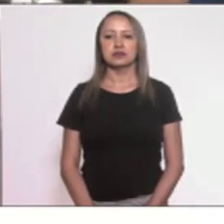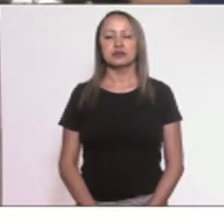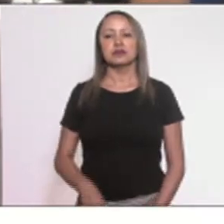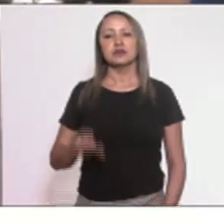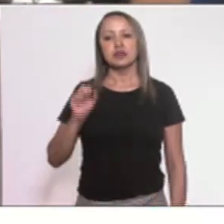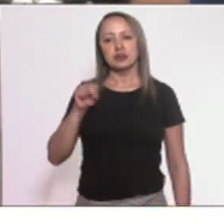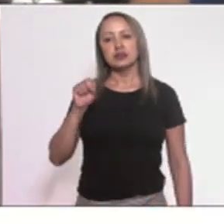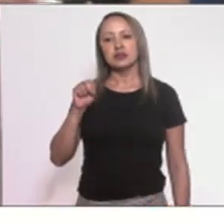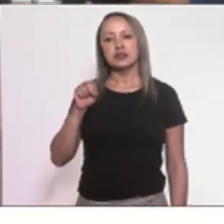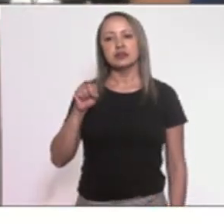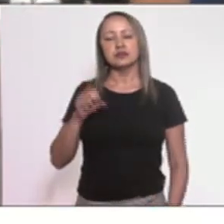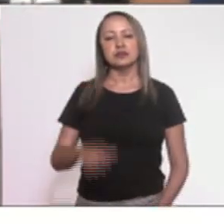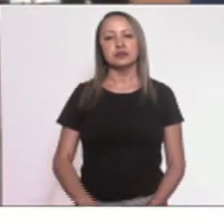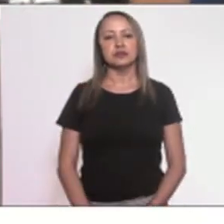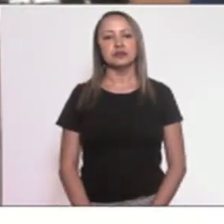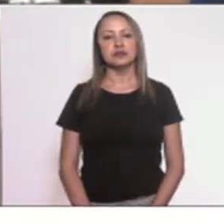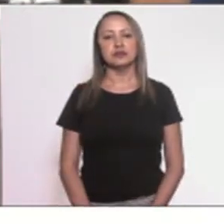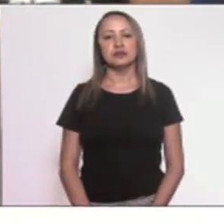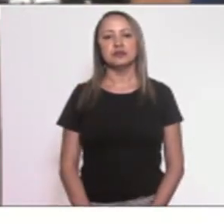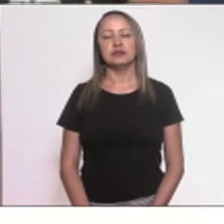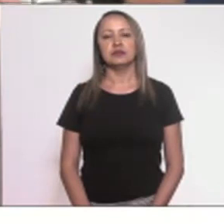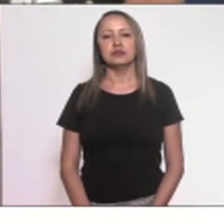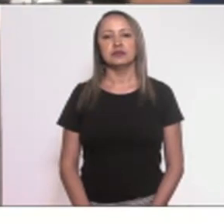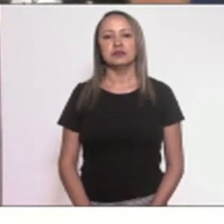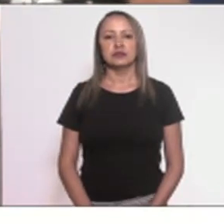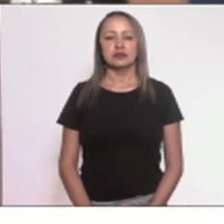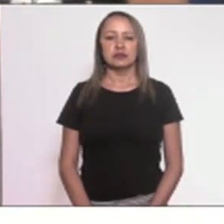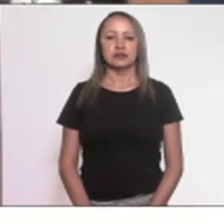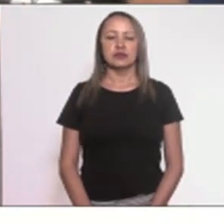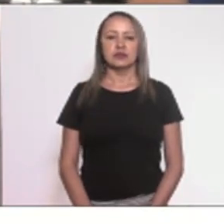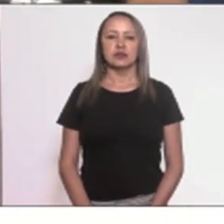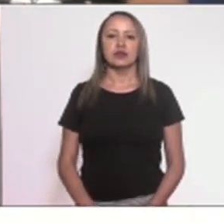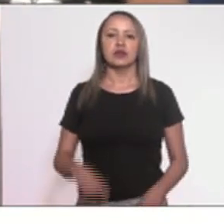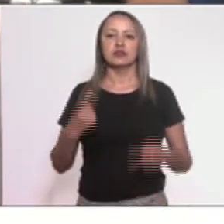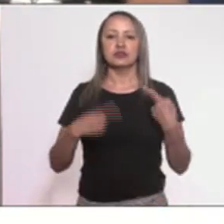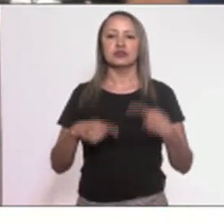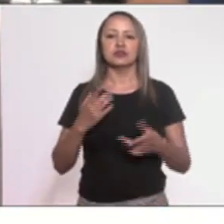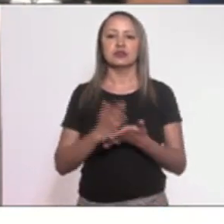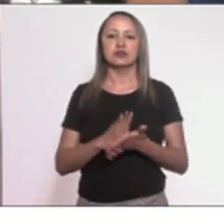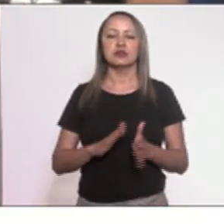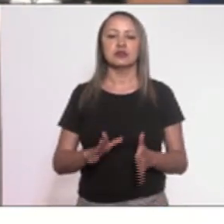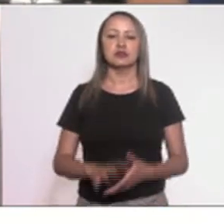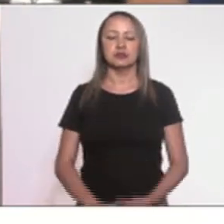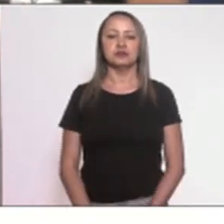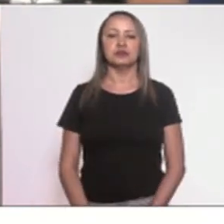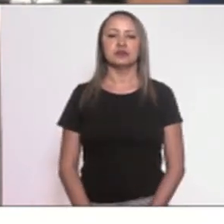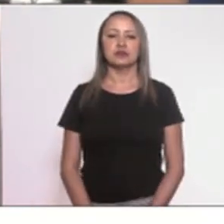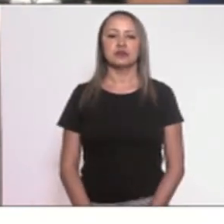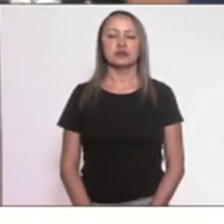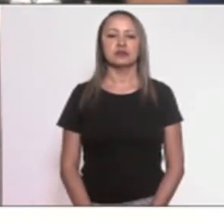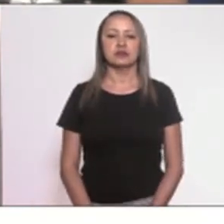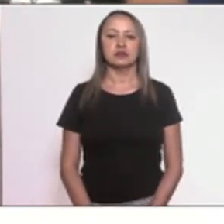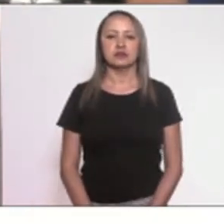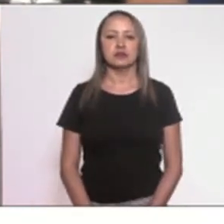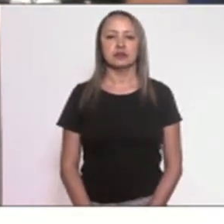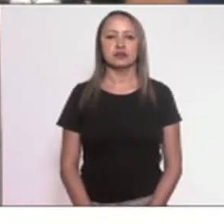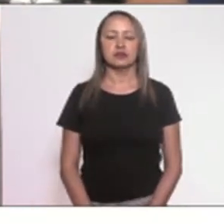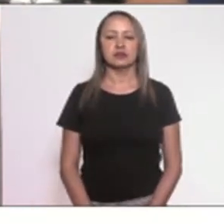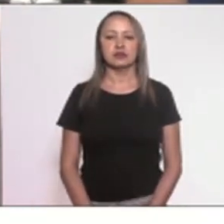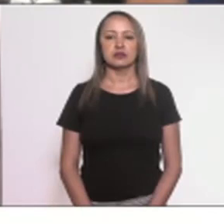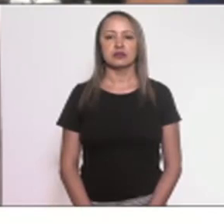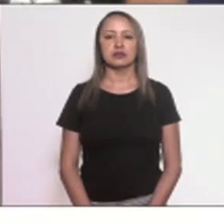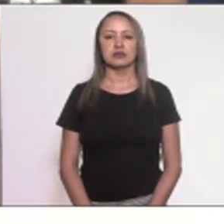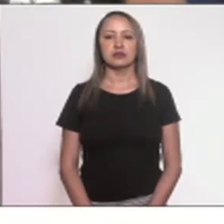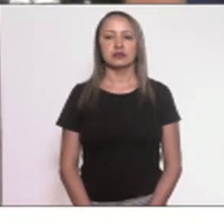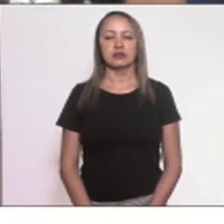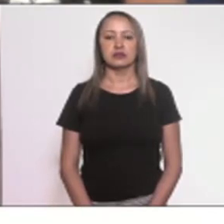Favorável, senhor presidente. Os pareceres emitidos em discussão. Não havendo que querer discutir, encerra a discussão em votação. Os senhores que aprovam nessa comissão, aprovado e retorna